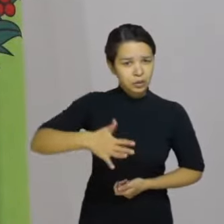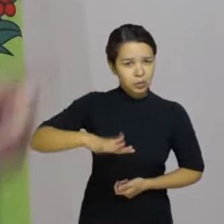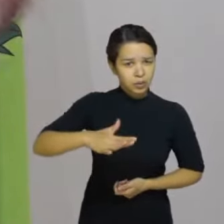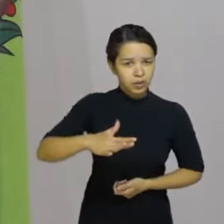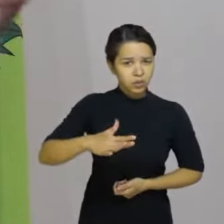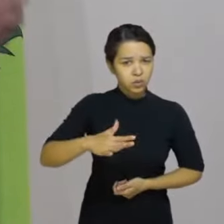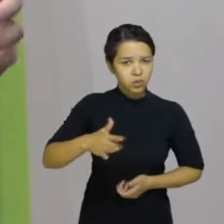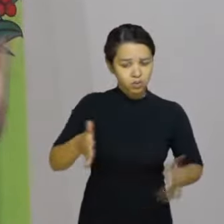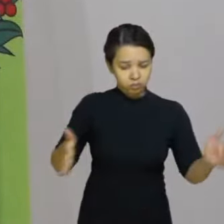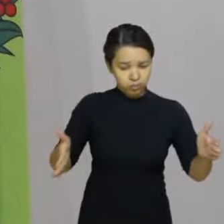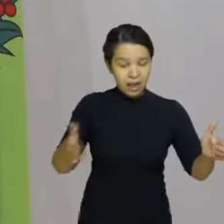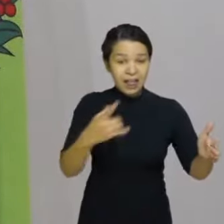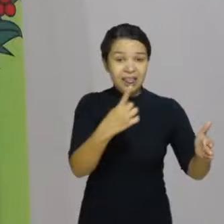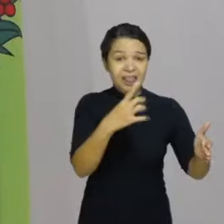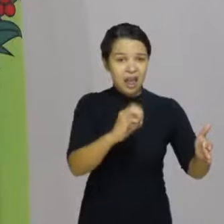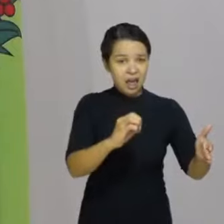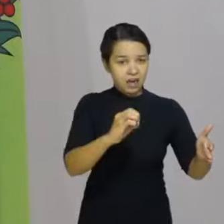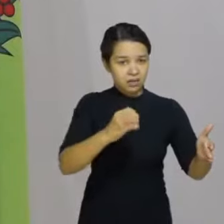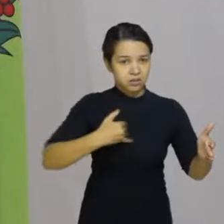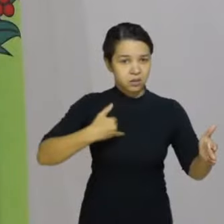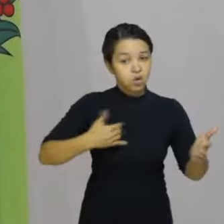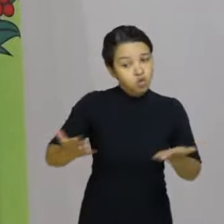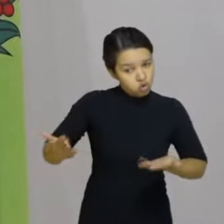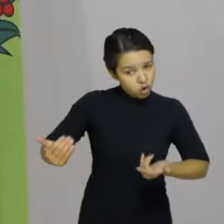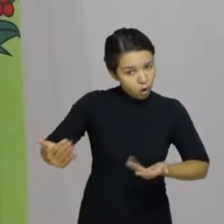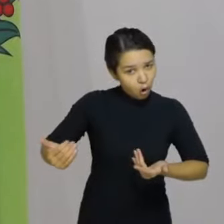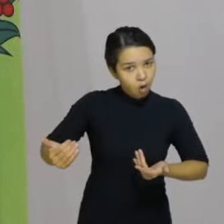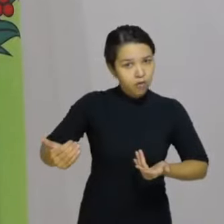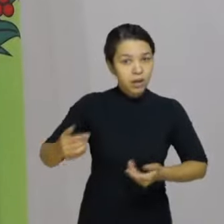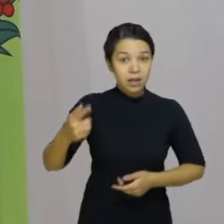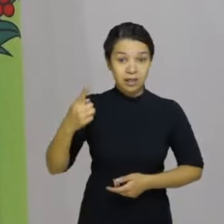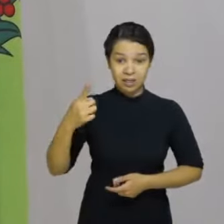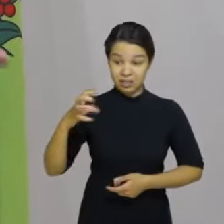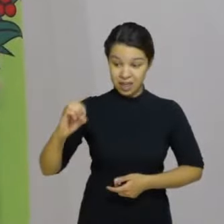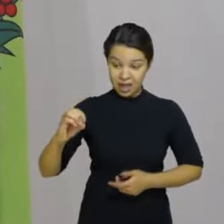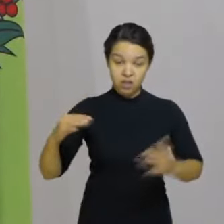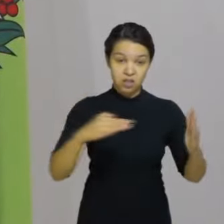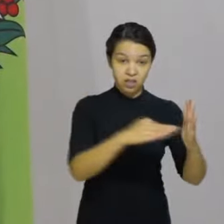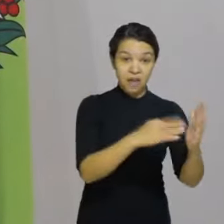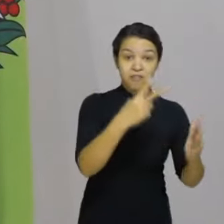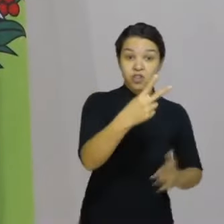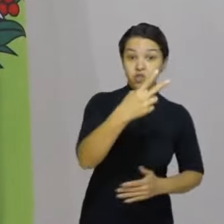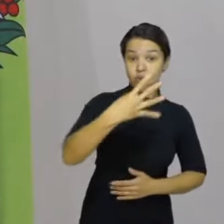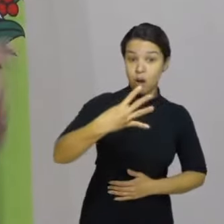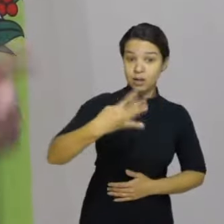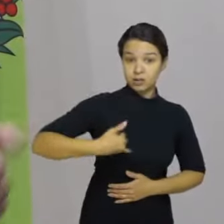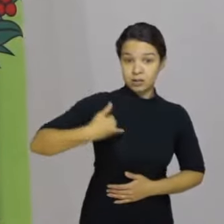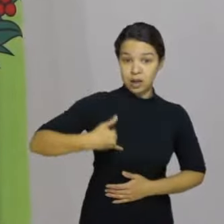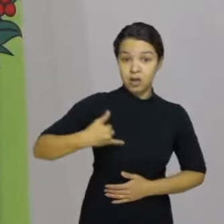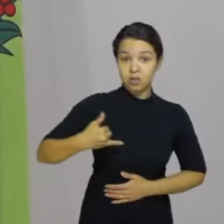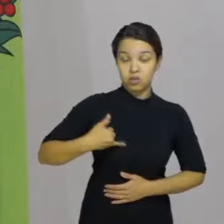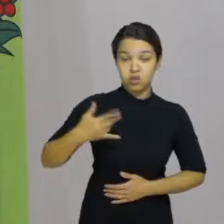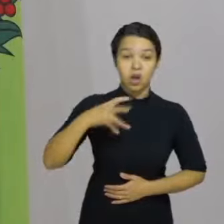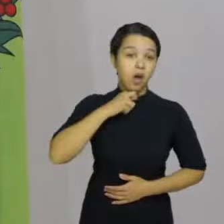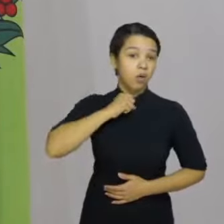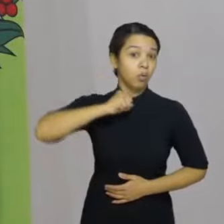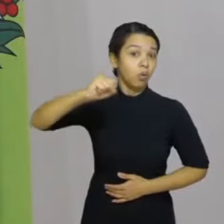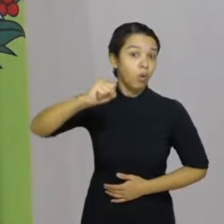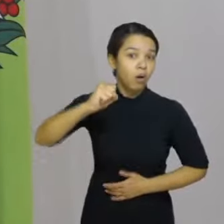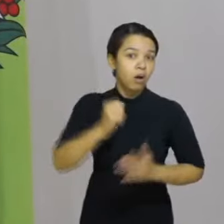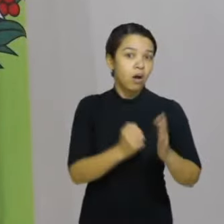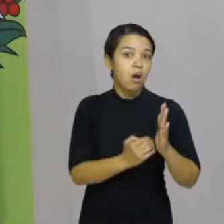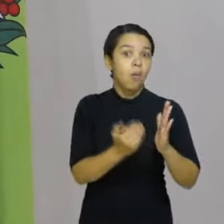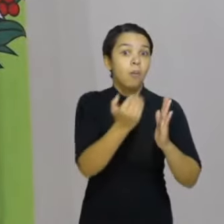década, jovens, estou falando de jovens, de 10 a 24 anos, taxas de suicídio, aumento de